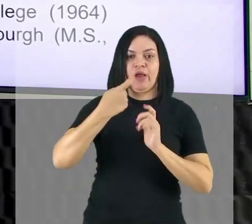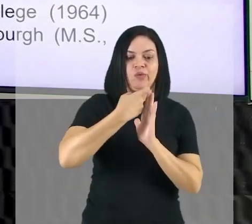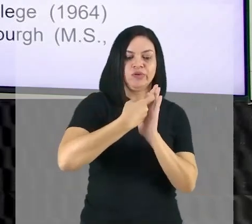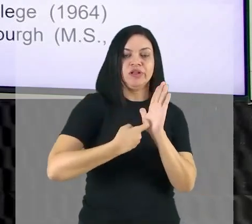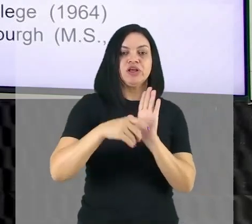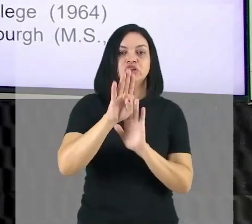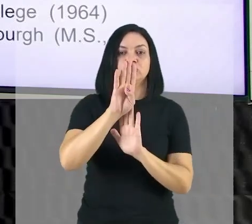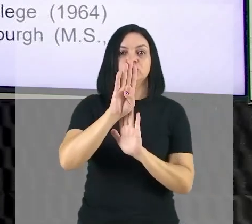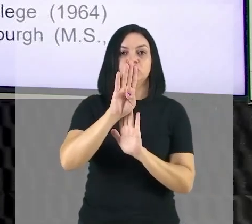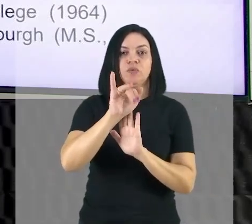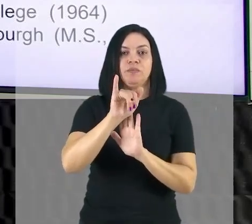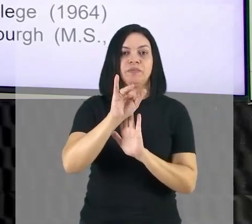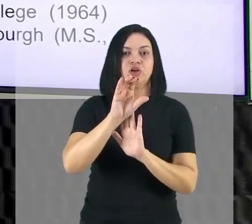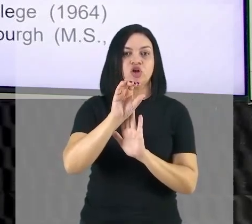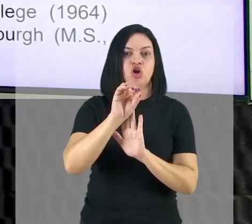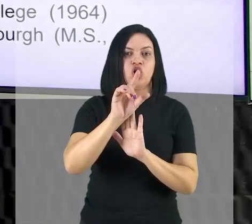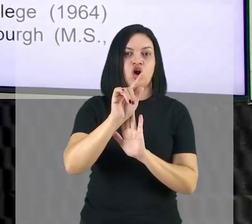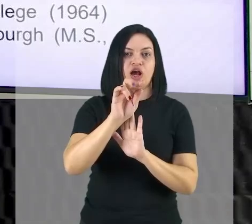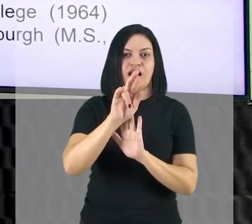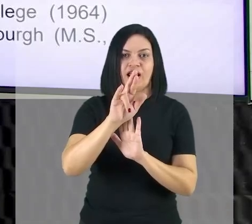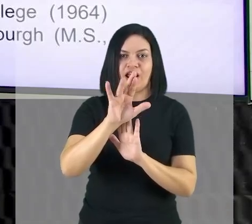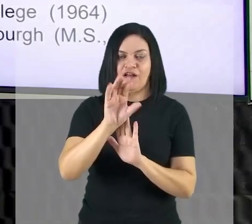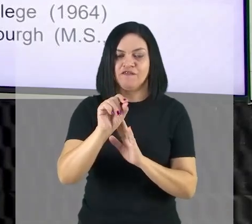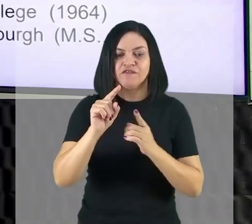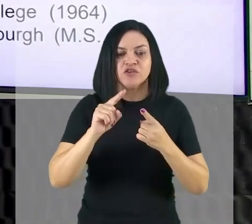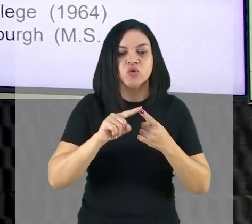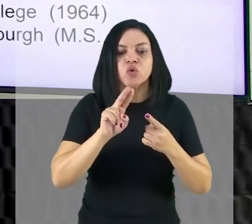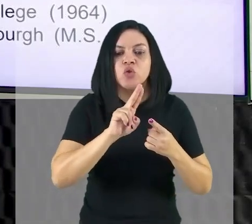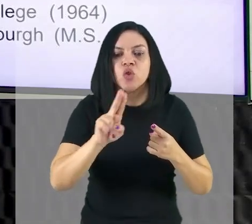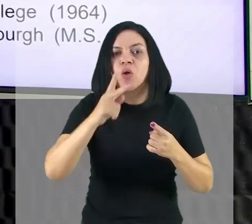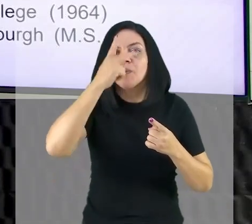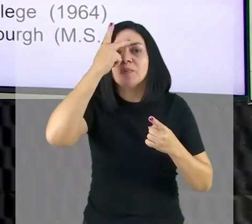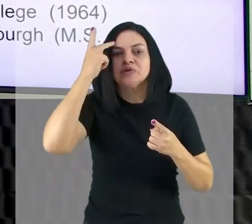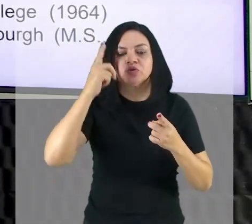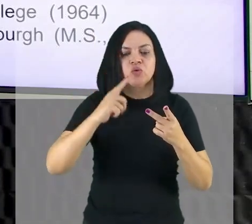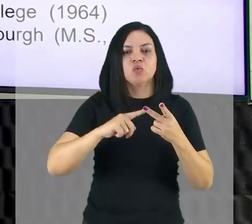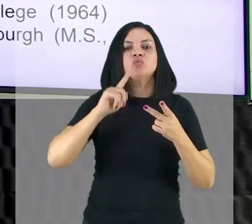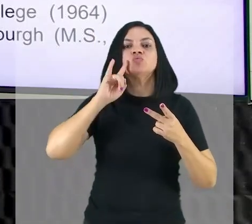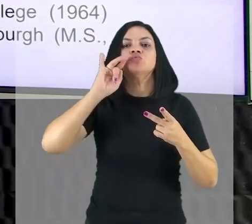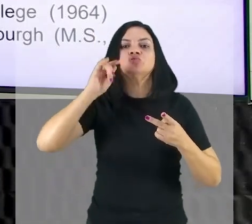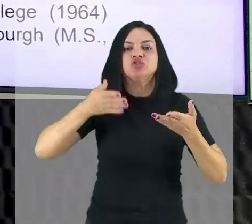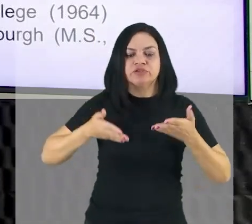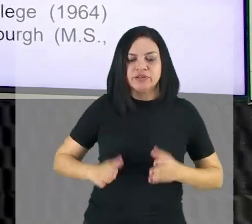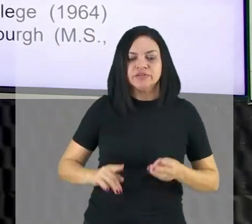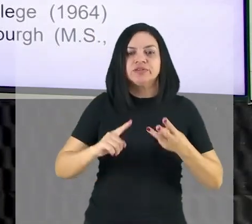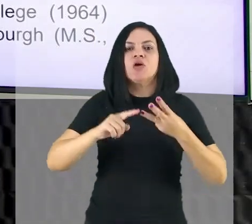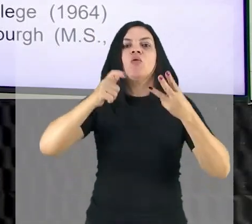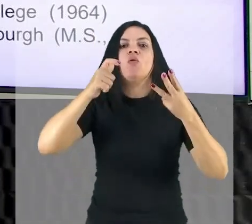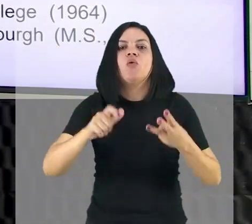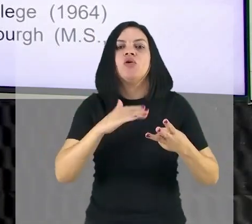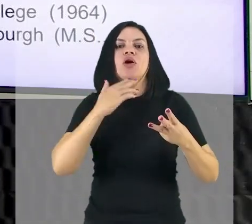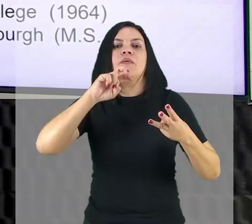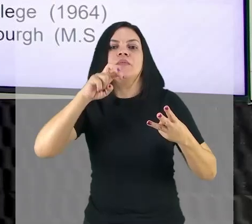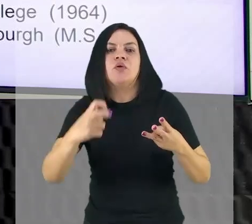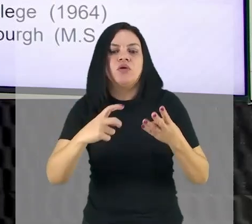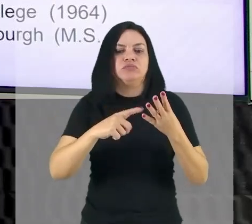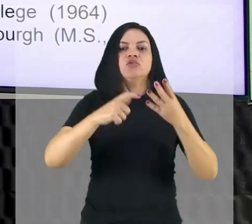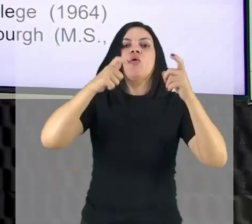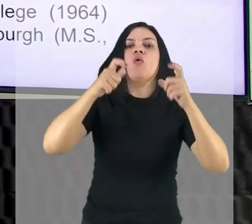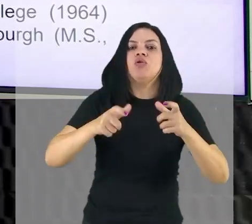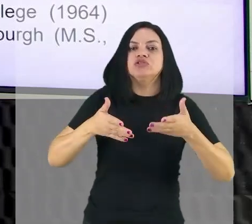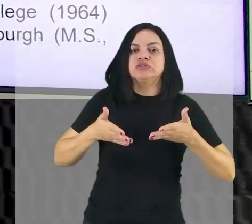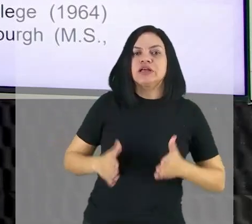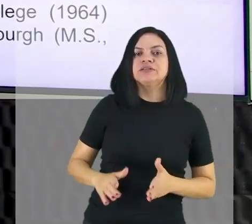sei? Porque tem o nome da pessoa, a data de nascimento, quando ela morreu, onde ela nasceu, quem